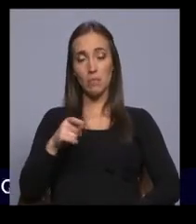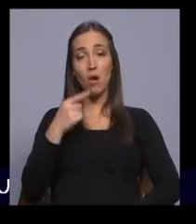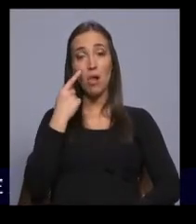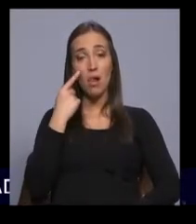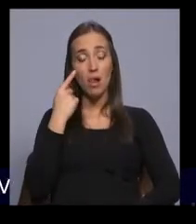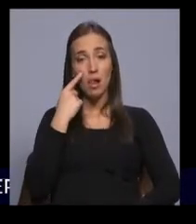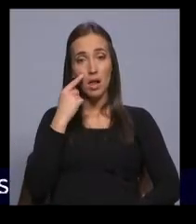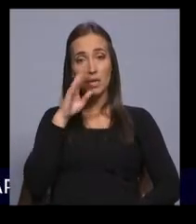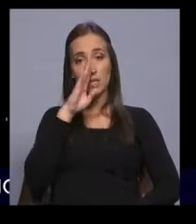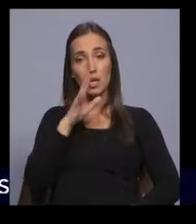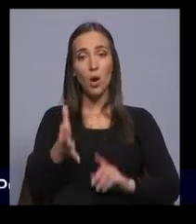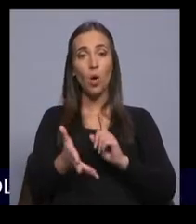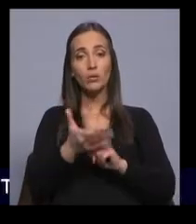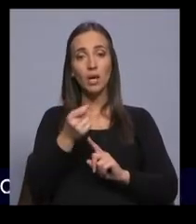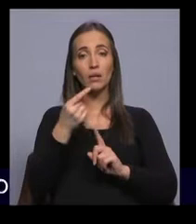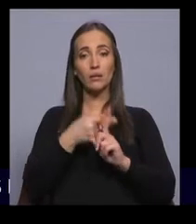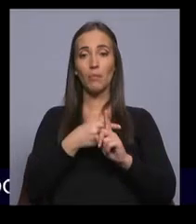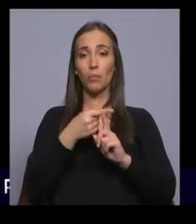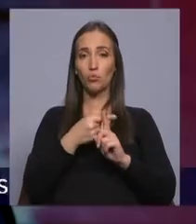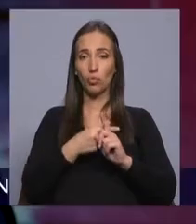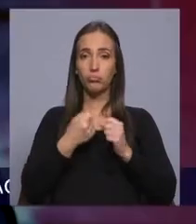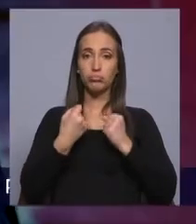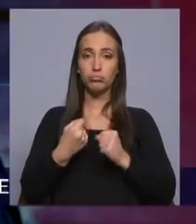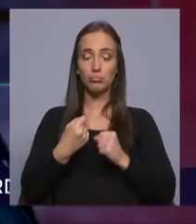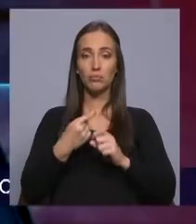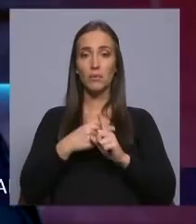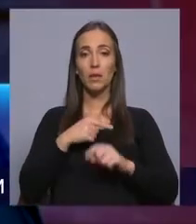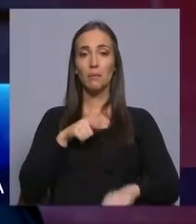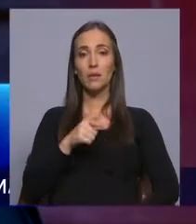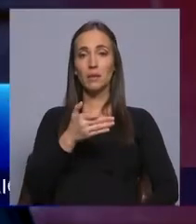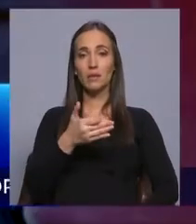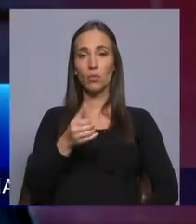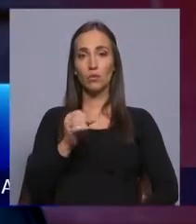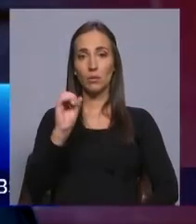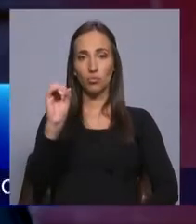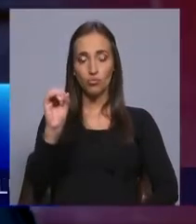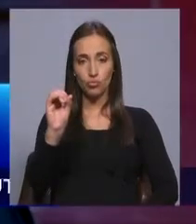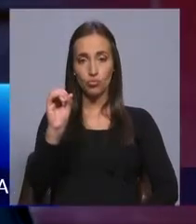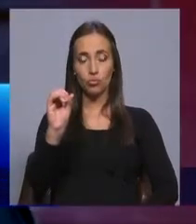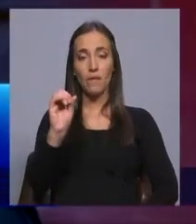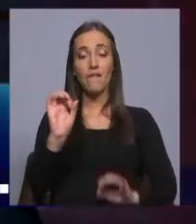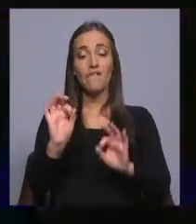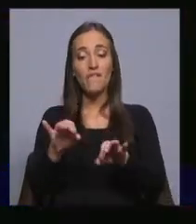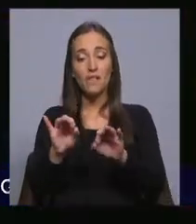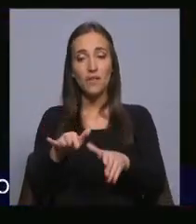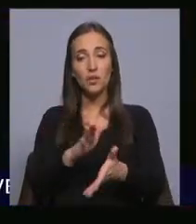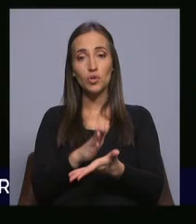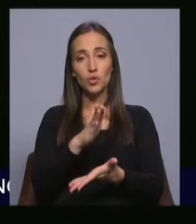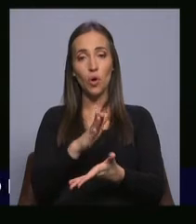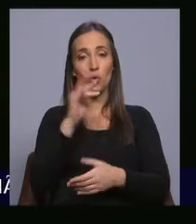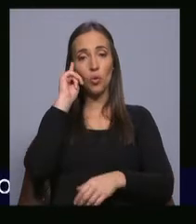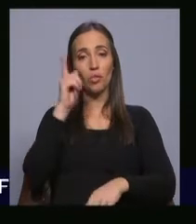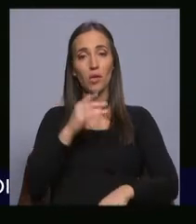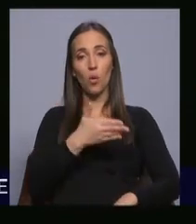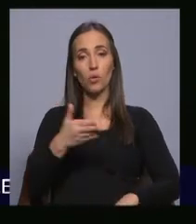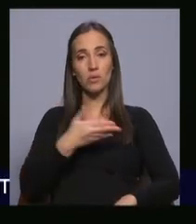térmico resistir a temperaturas da ordem de 2.750 graus. E, portanto, a missão só termina, de facto, no dia 11 de